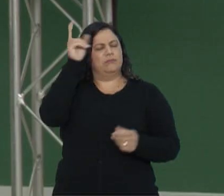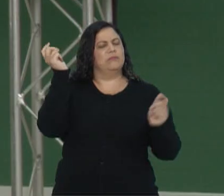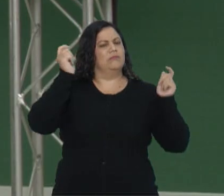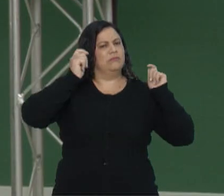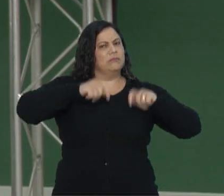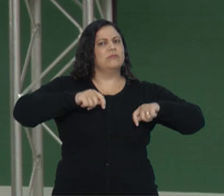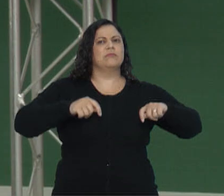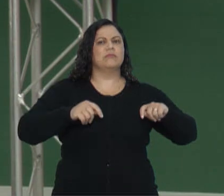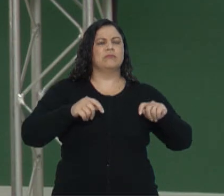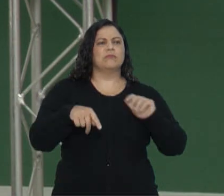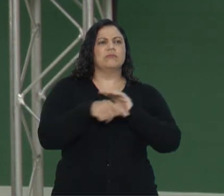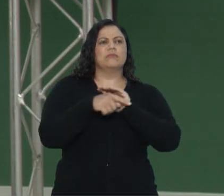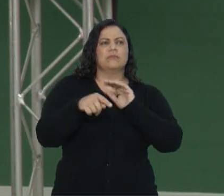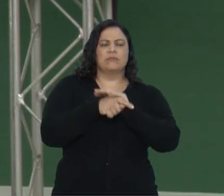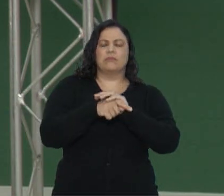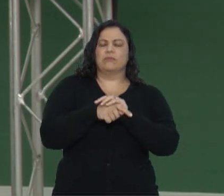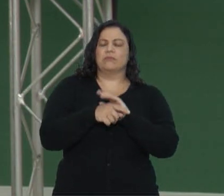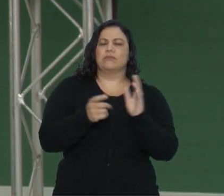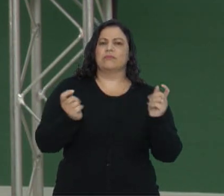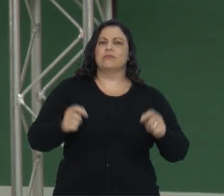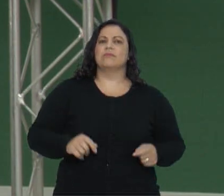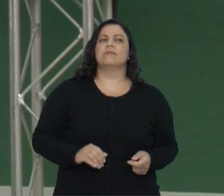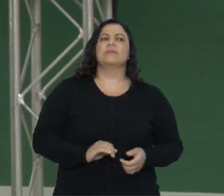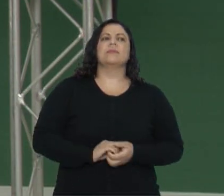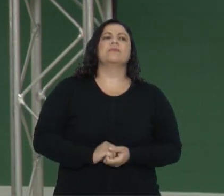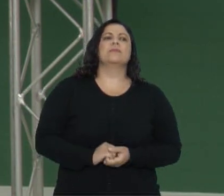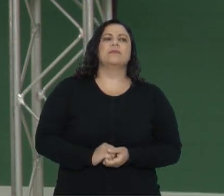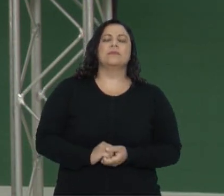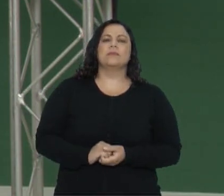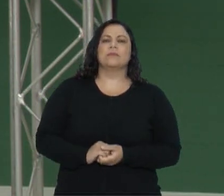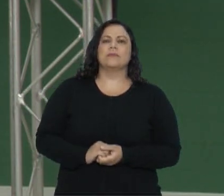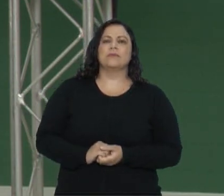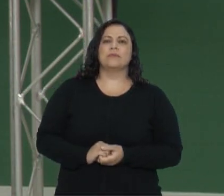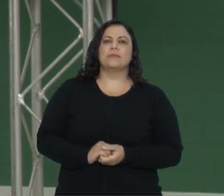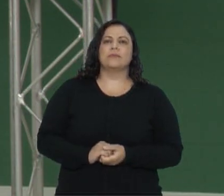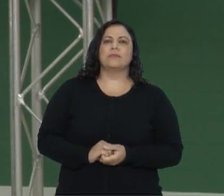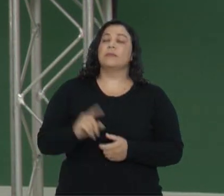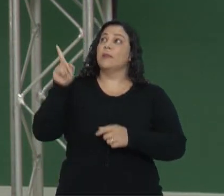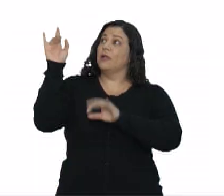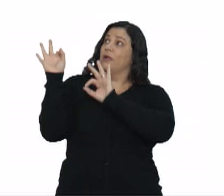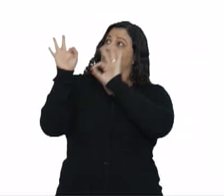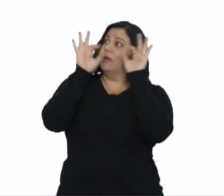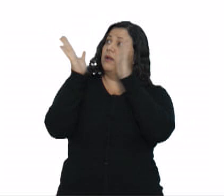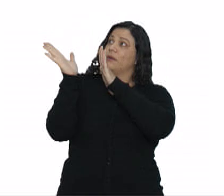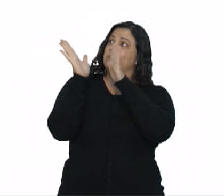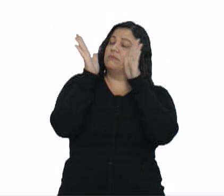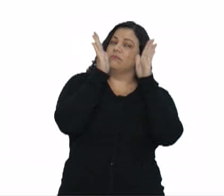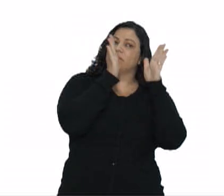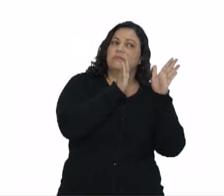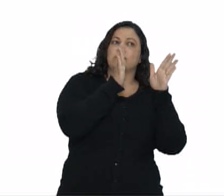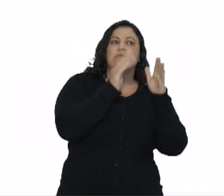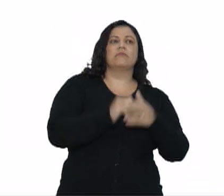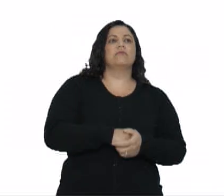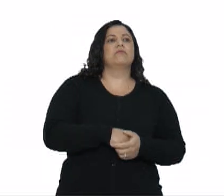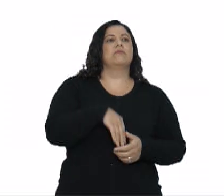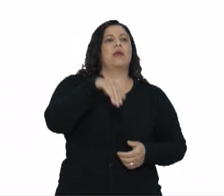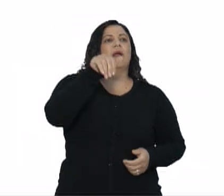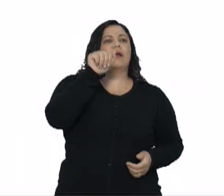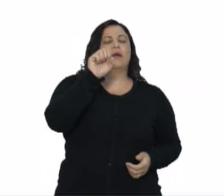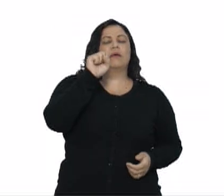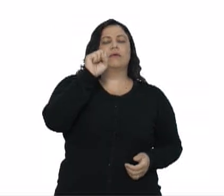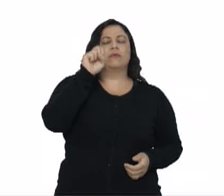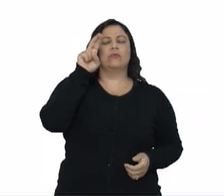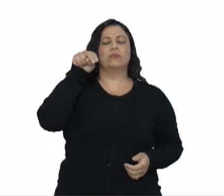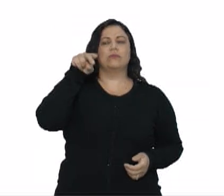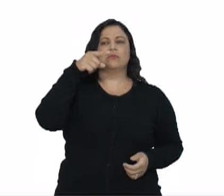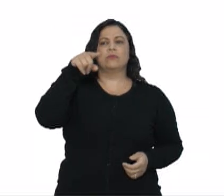dele era uma característica própria, né? Então aí, detalhe da Assunção da Virgem no seu painel